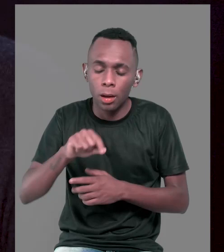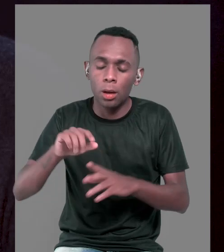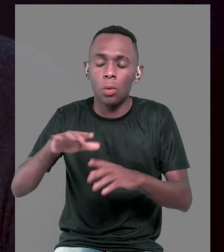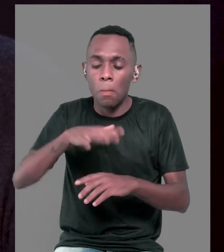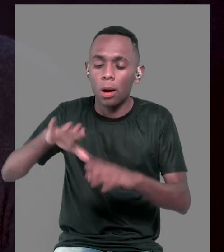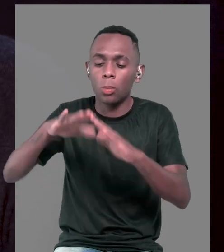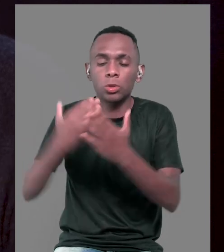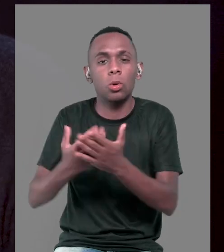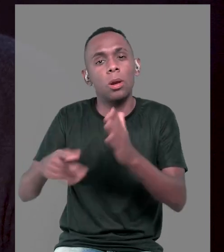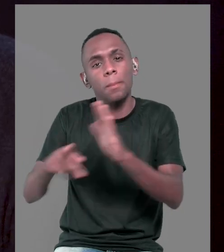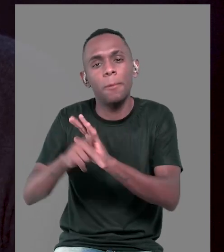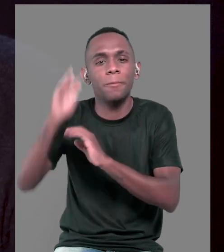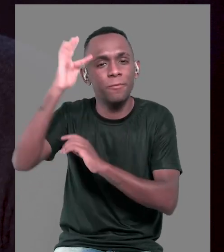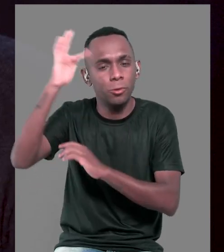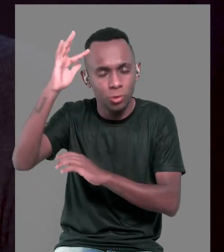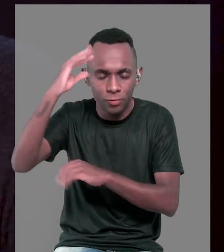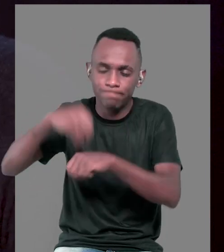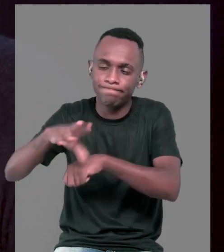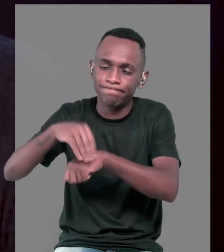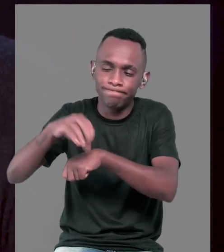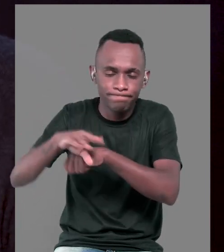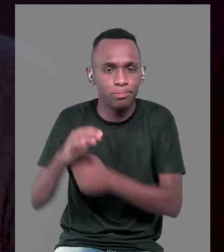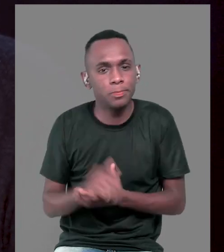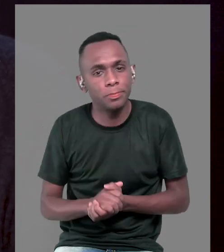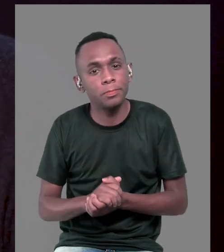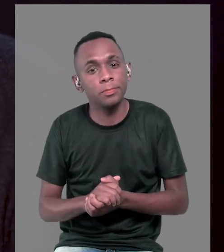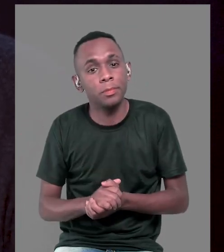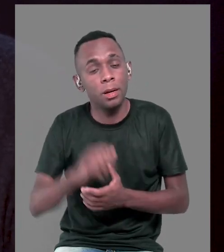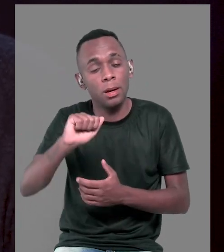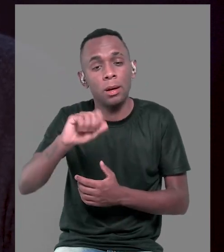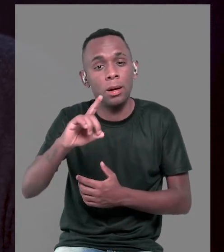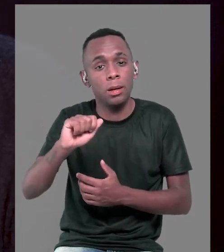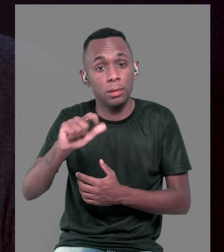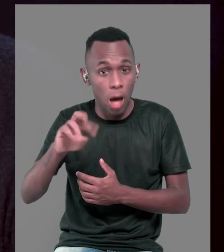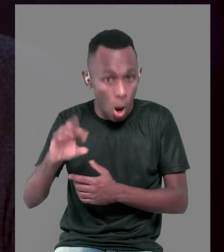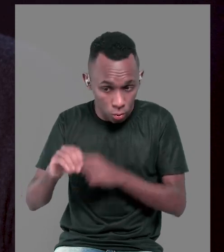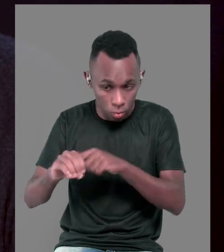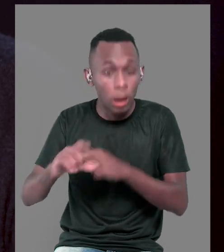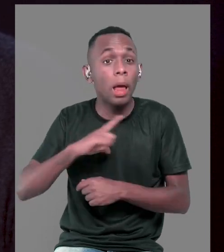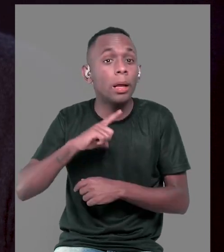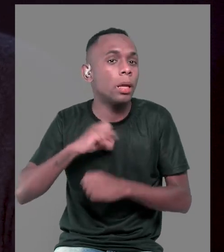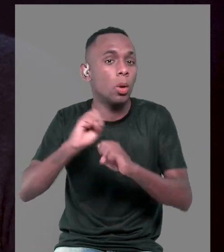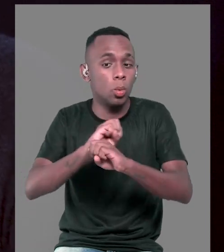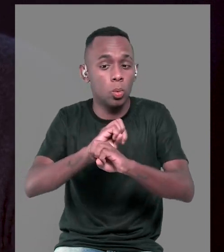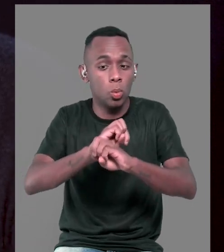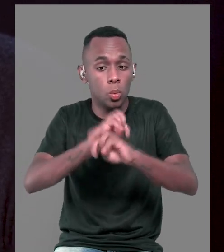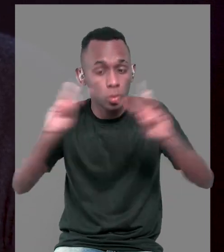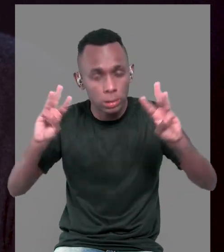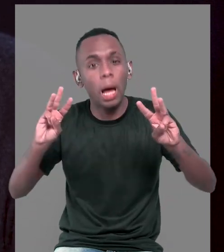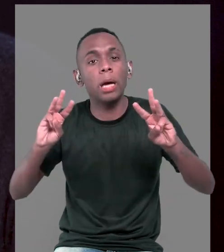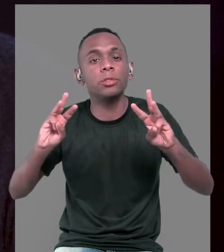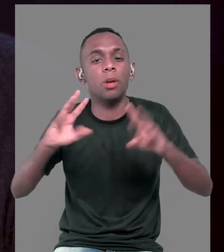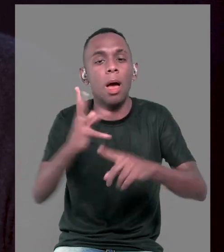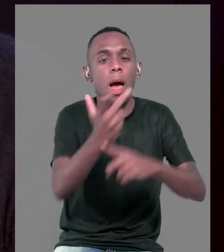filosofia. O Adalto tem um site com arte e pensamento,